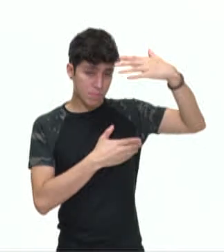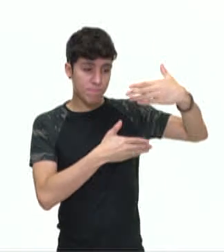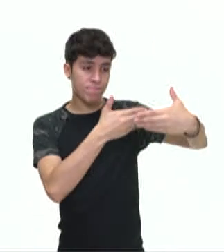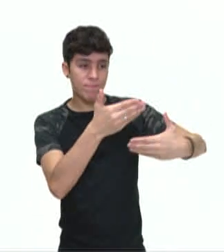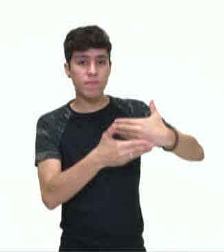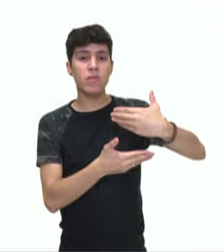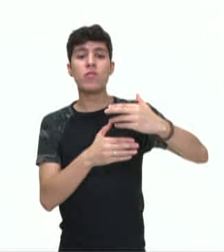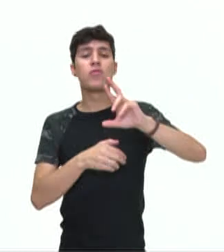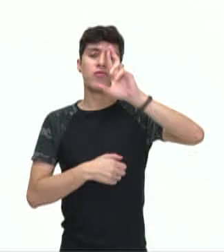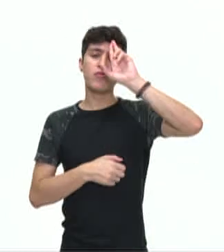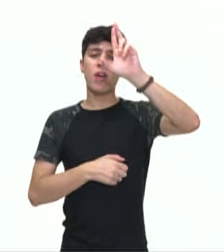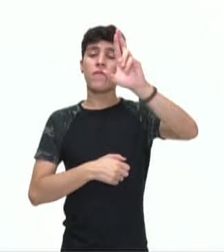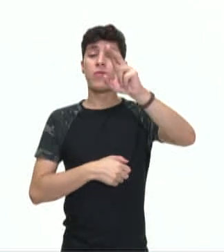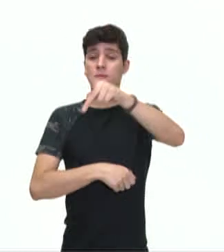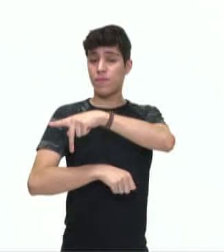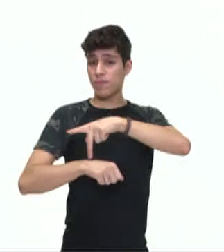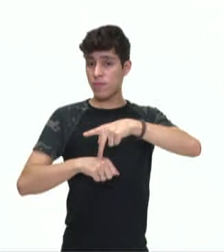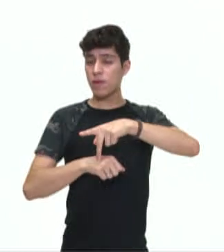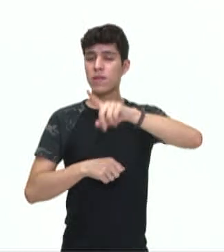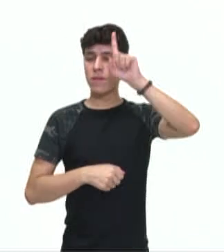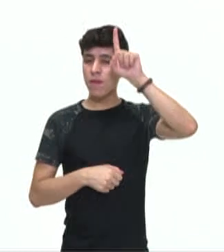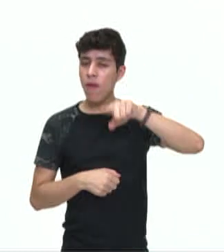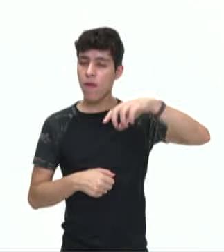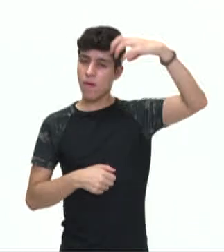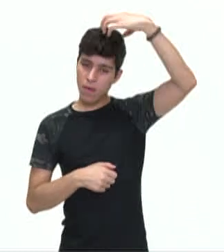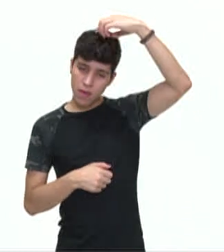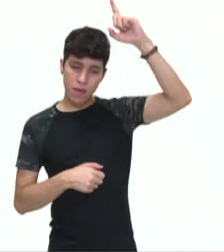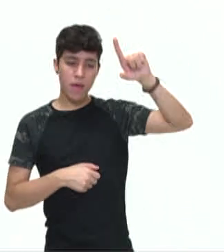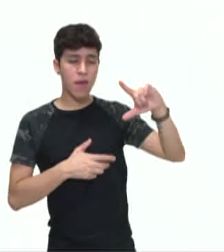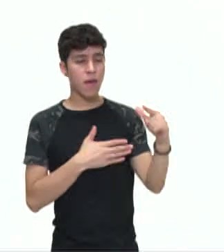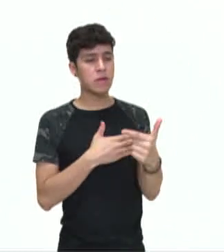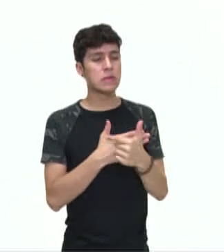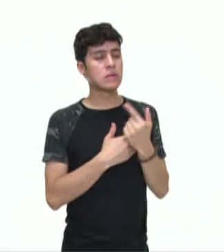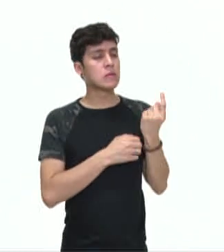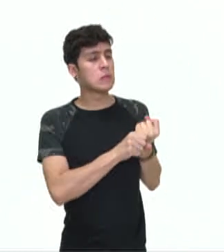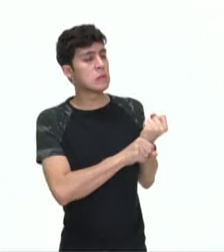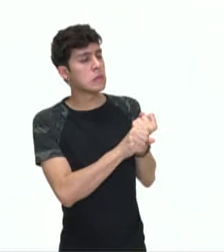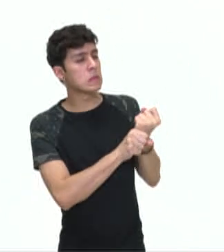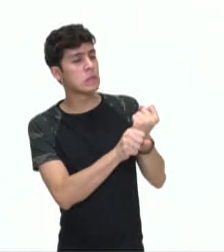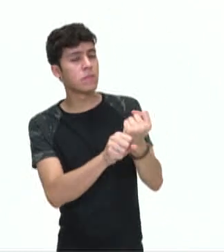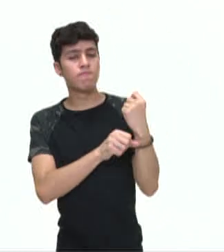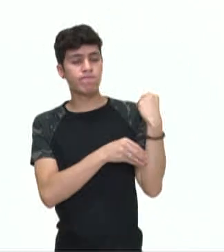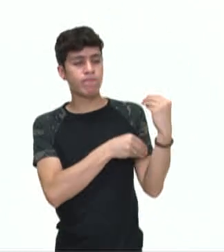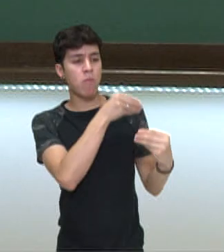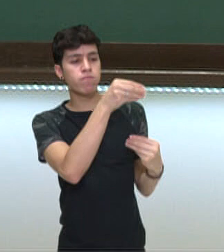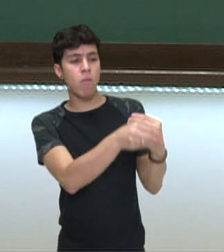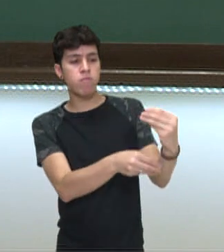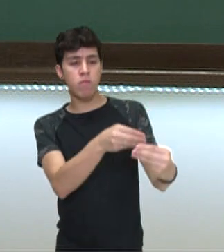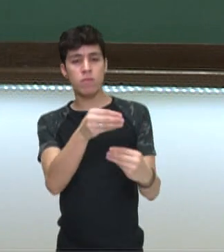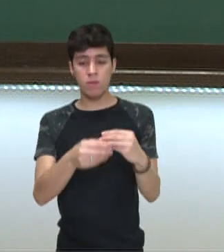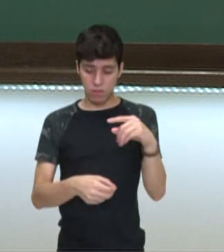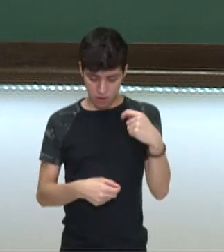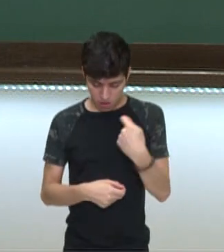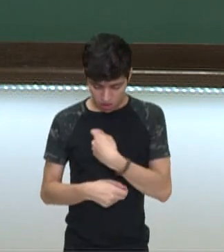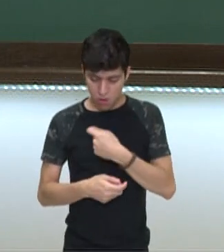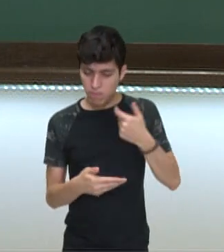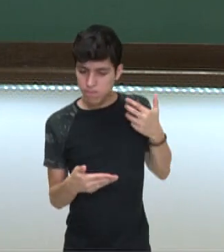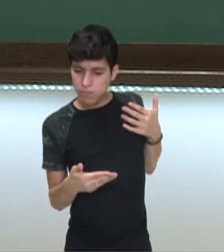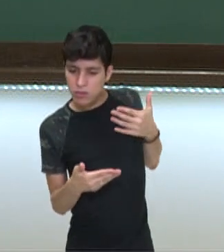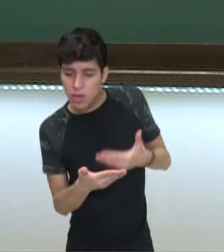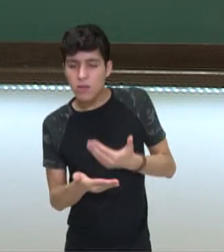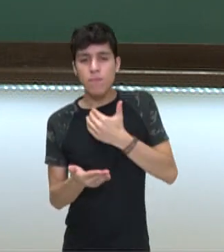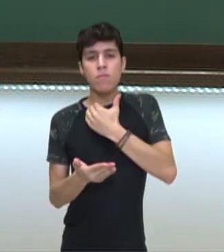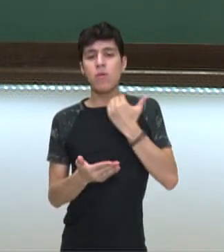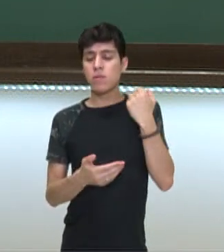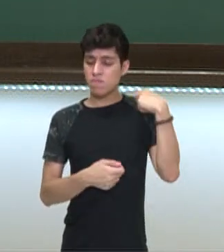o rei, ele é um cargo vitalício e hereditário. Isso é, o cara é rei a vida inteira,